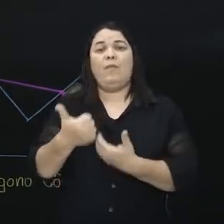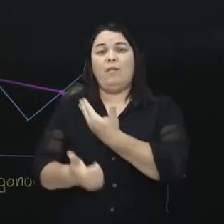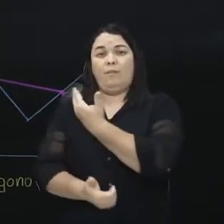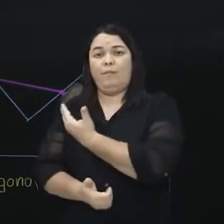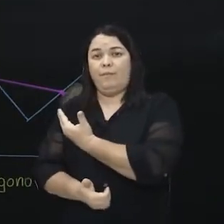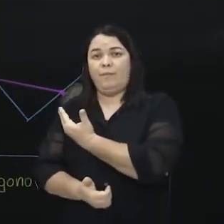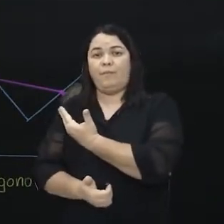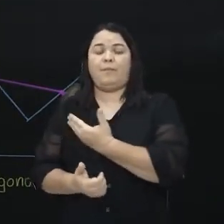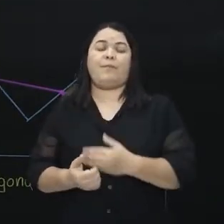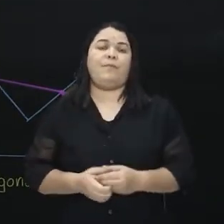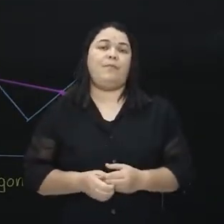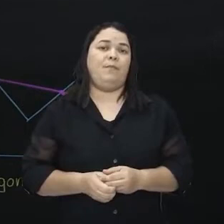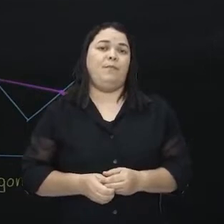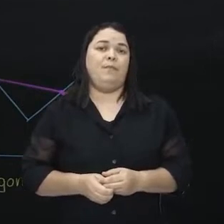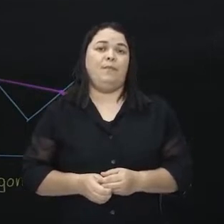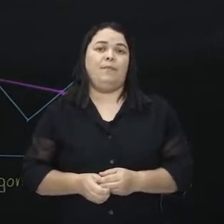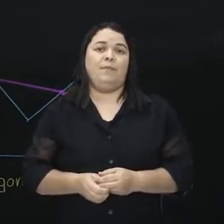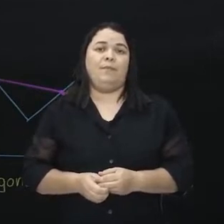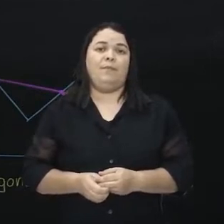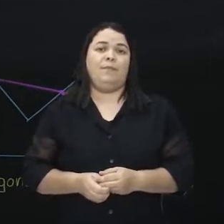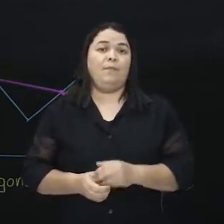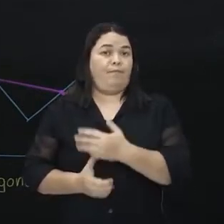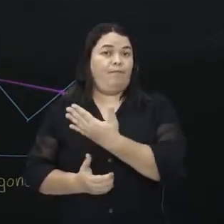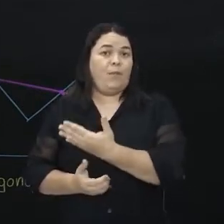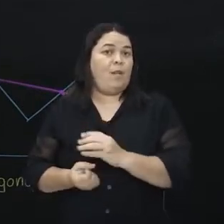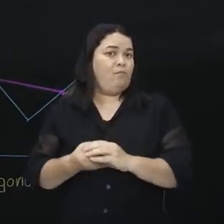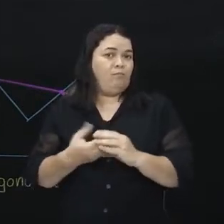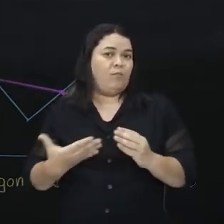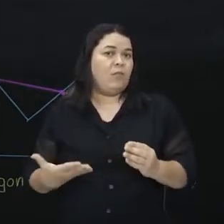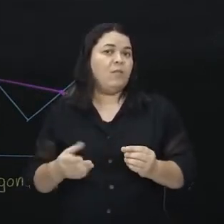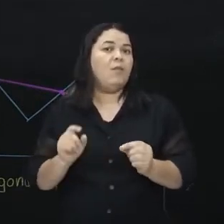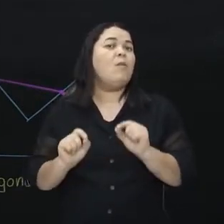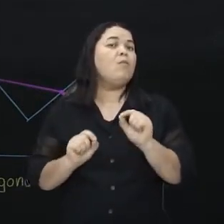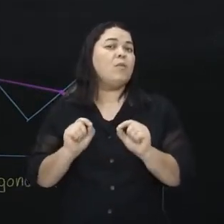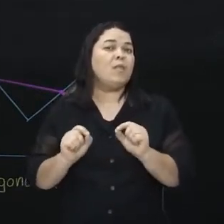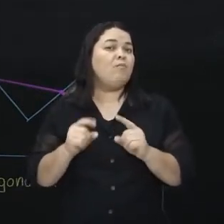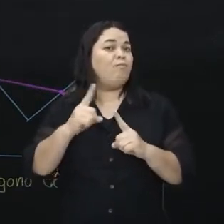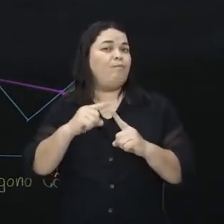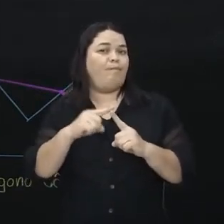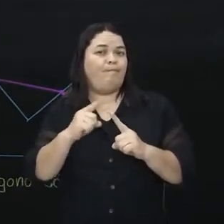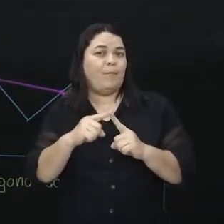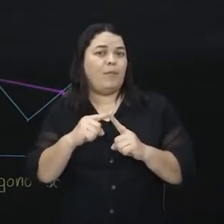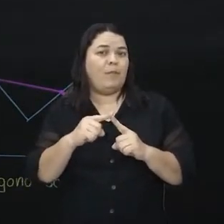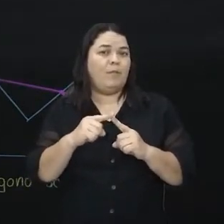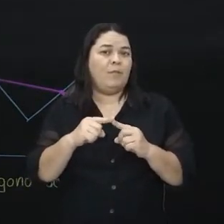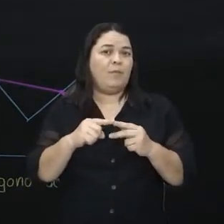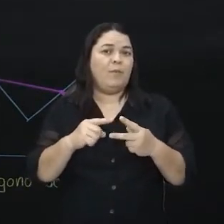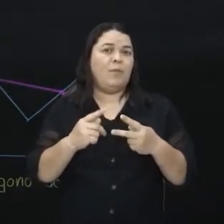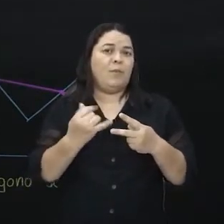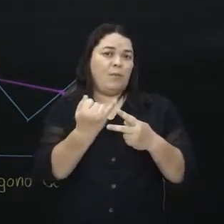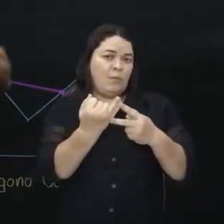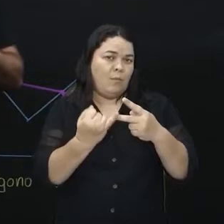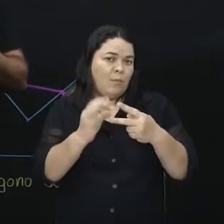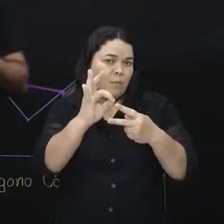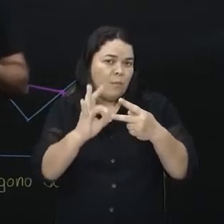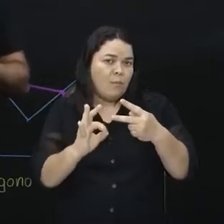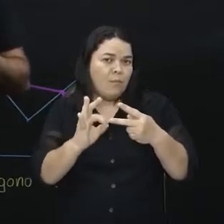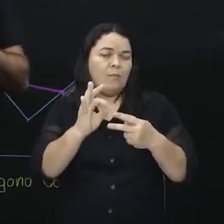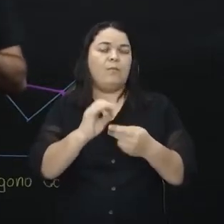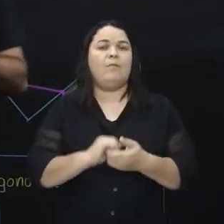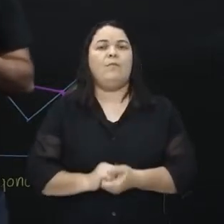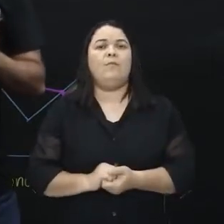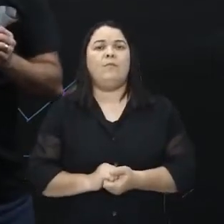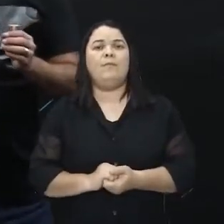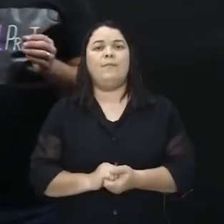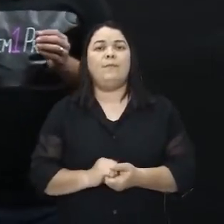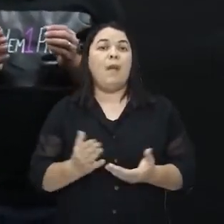é a classificação, aliás, é a classificação quanto ao tipo do polígono, tá perfeito? Agora, vamos à